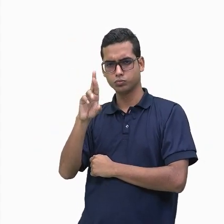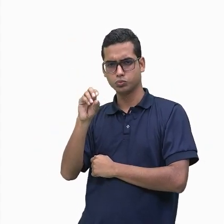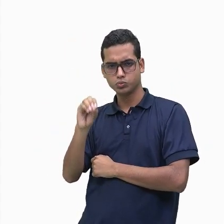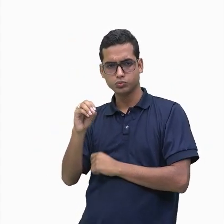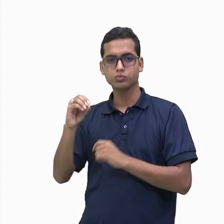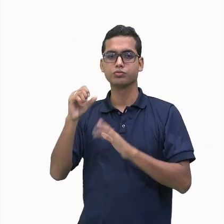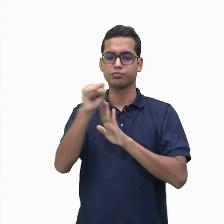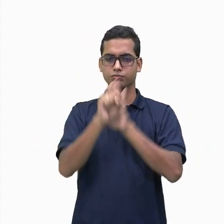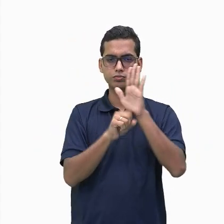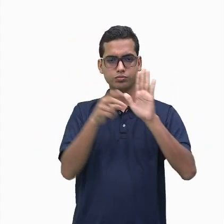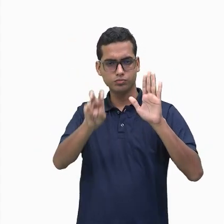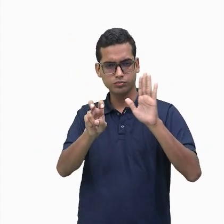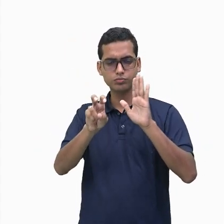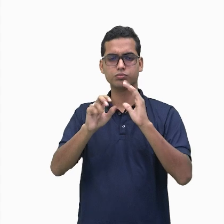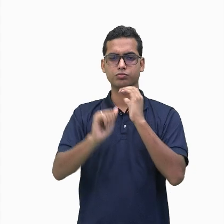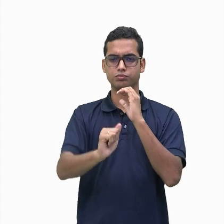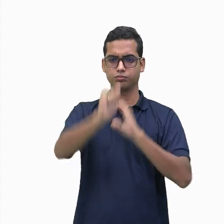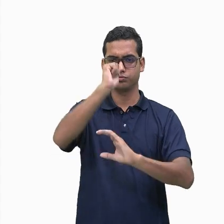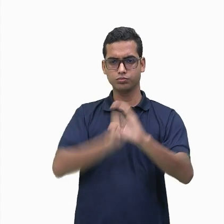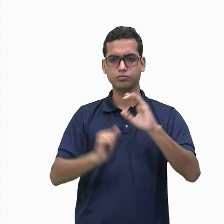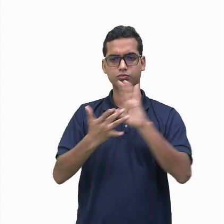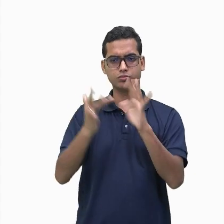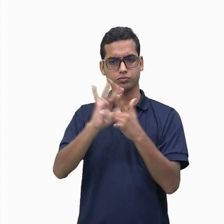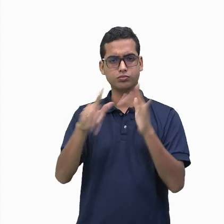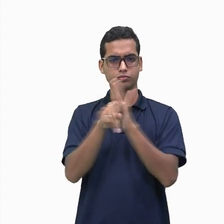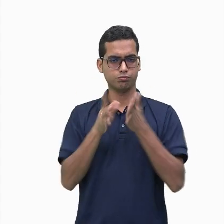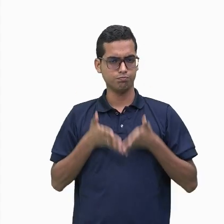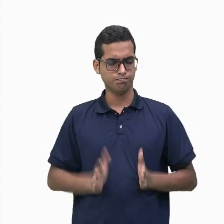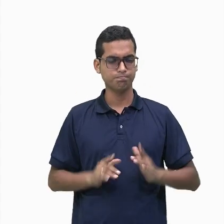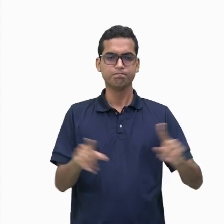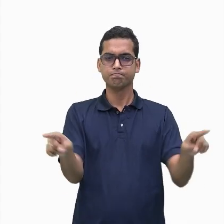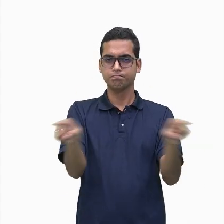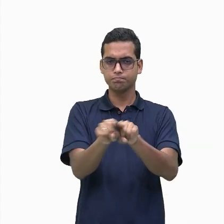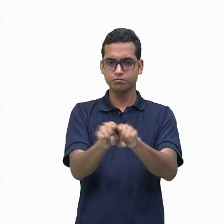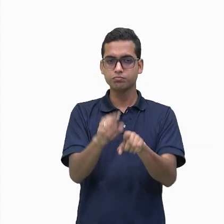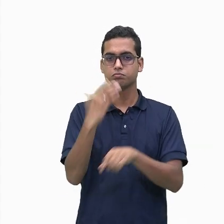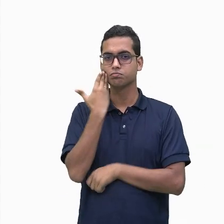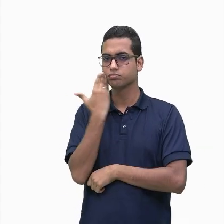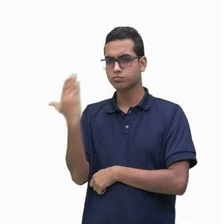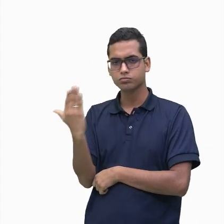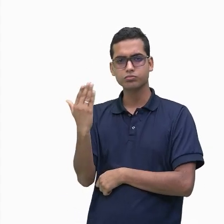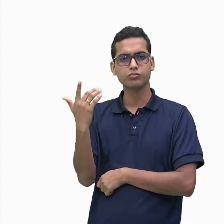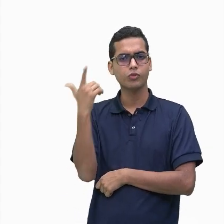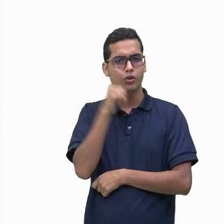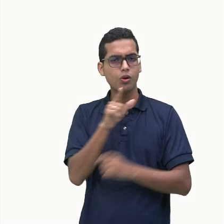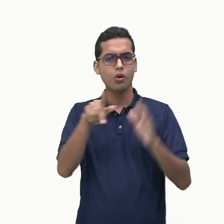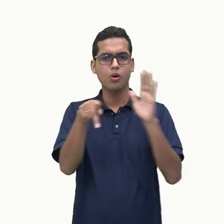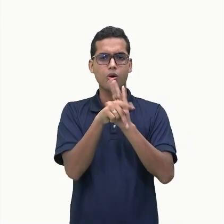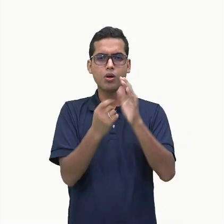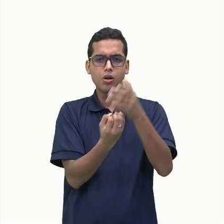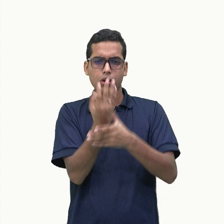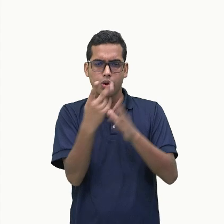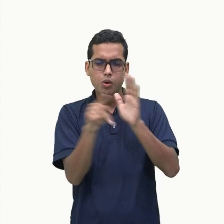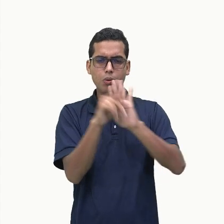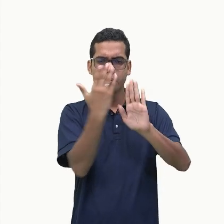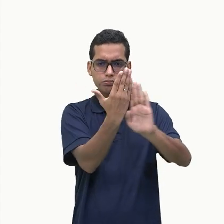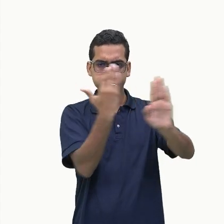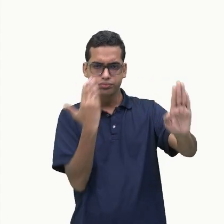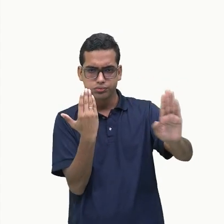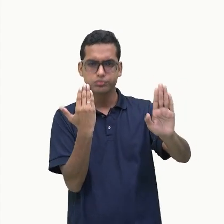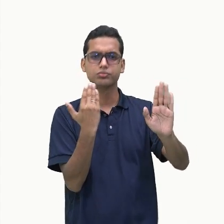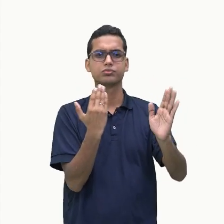a.C., que utilizavam as sombras e o contraste para construir volumes. Infelizmente, nenhuma